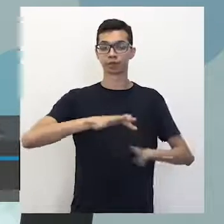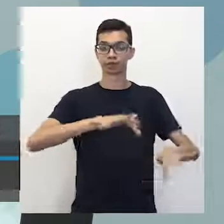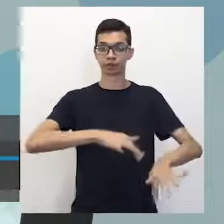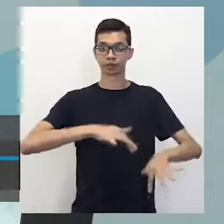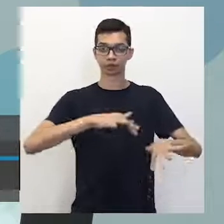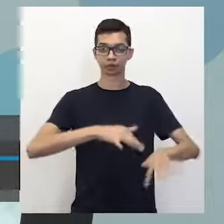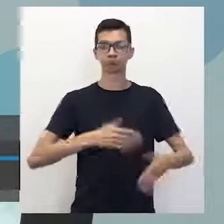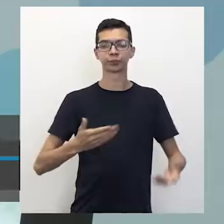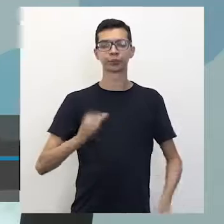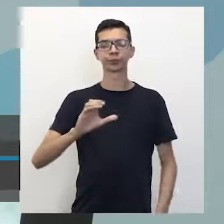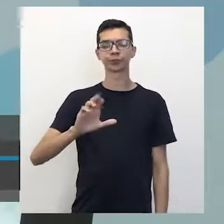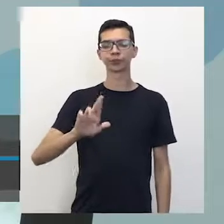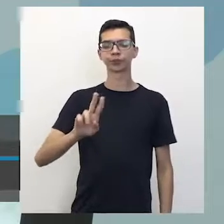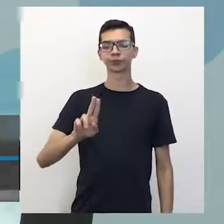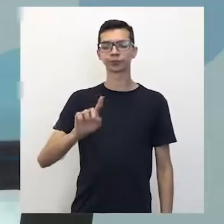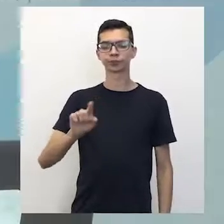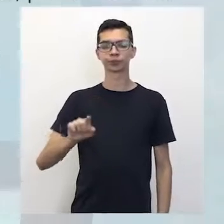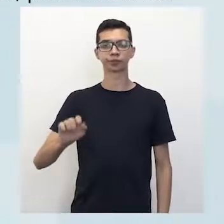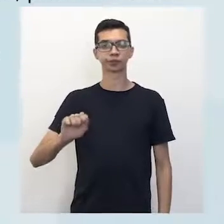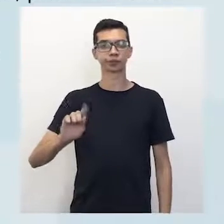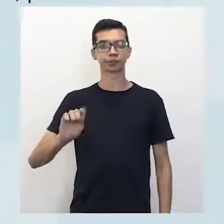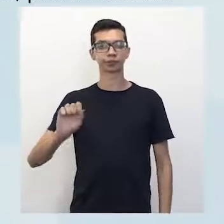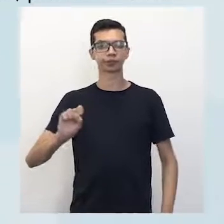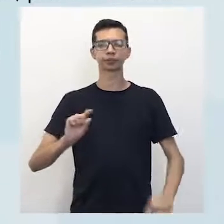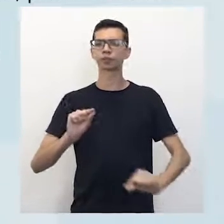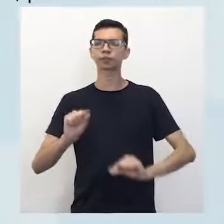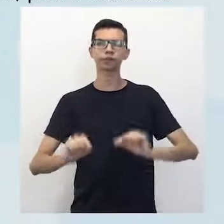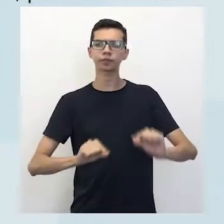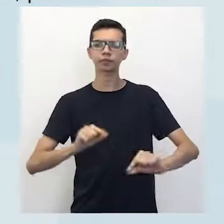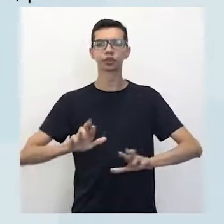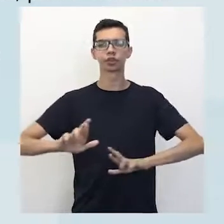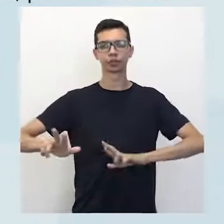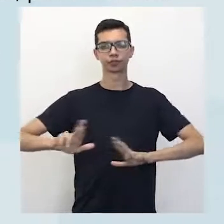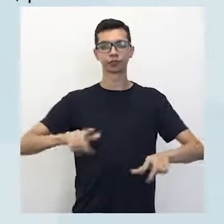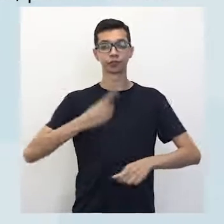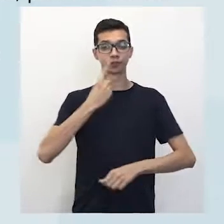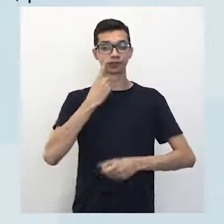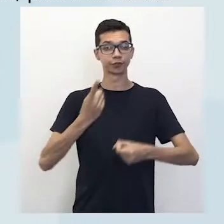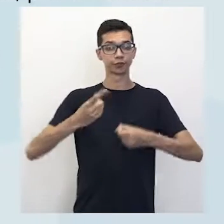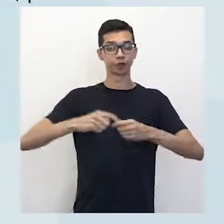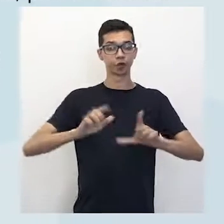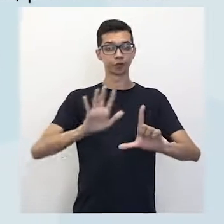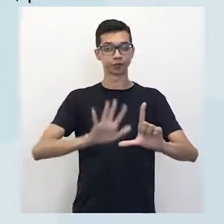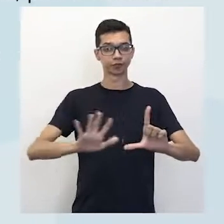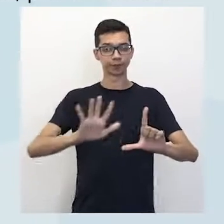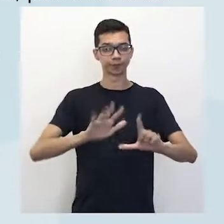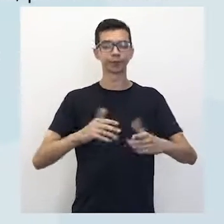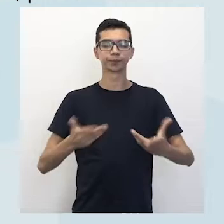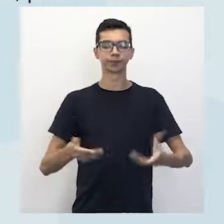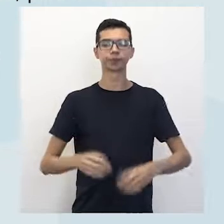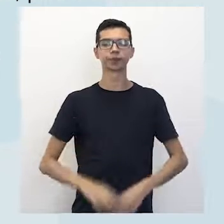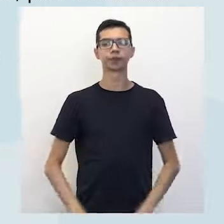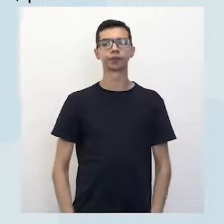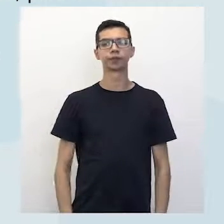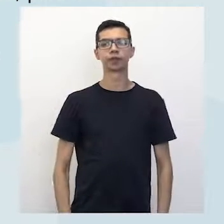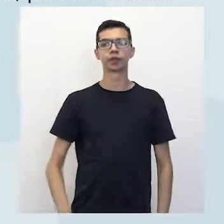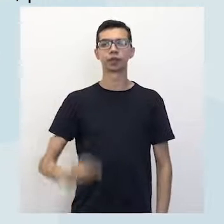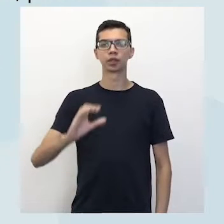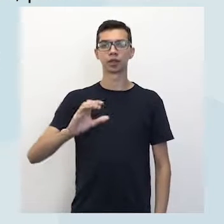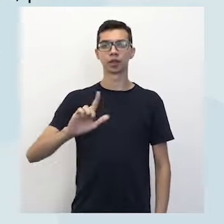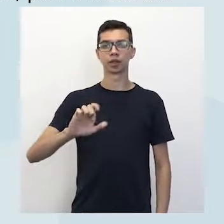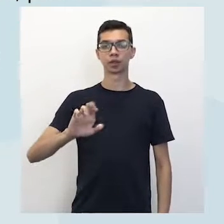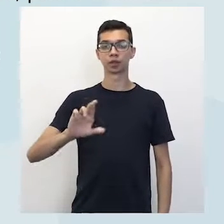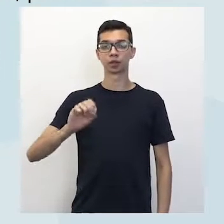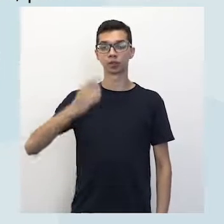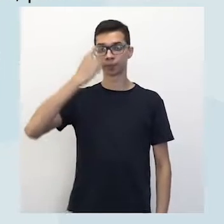cruzadas tinham uma motivação diferente. Vamos voltar lá na nossa tela, né? Então, o clero achou que era uma boa oportunidade